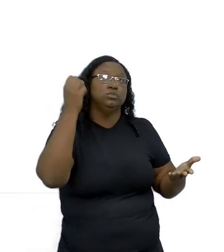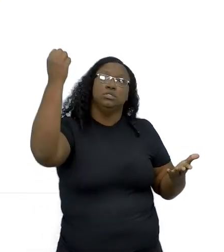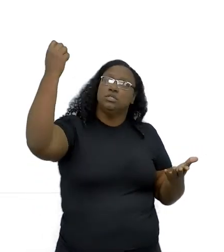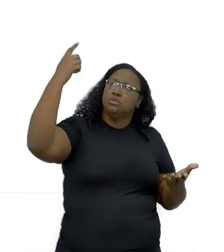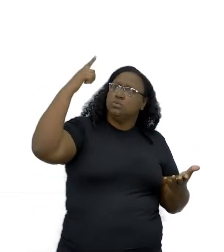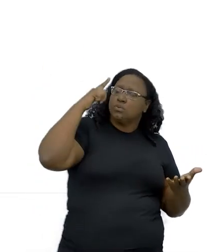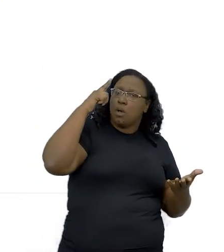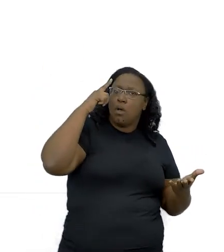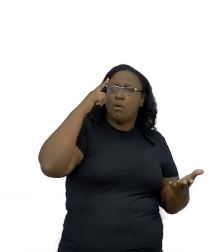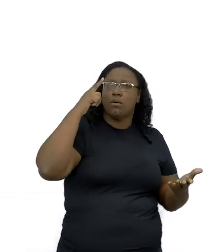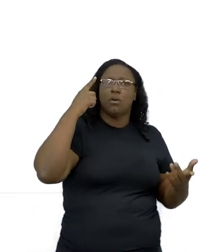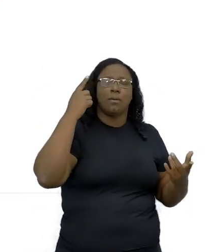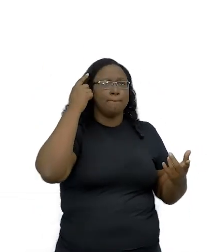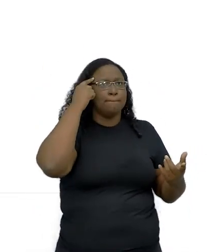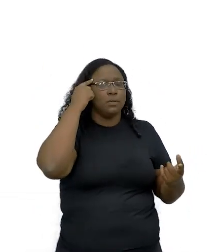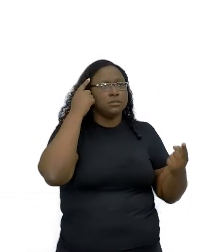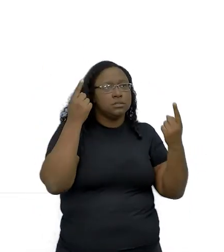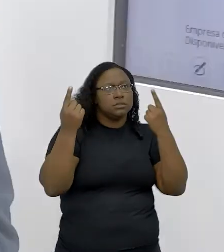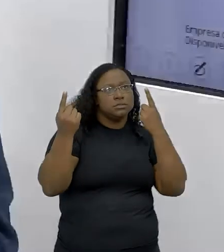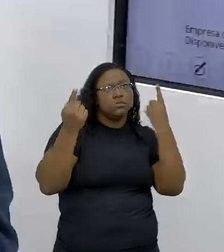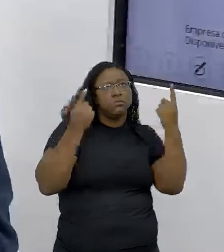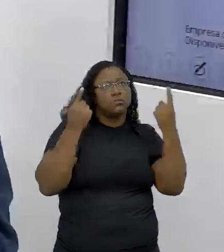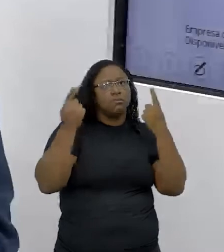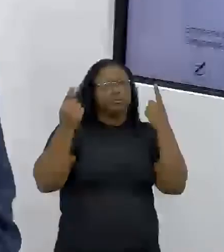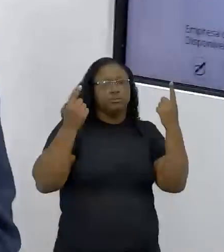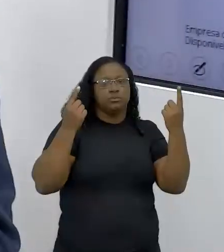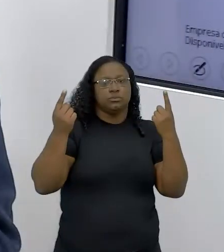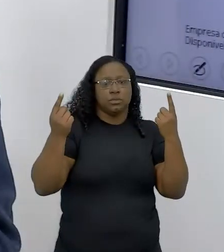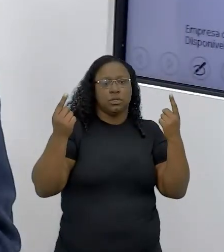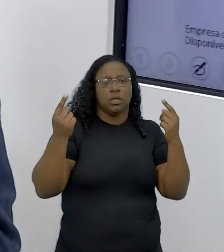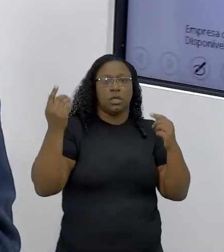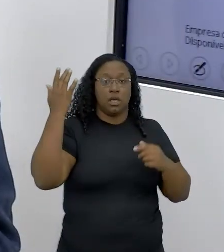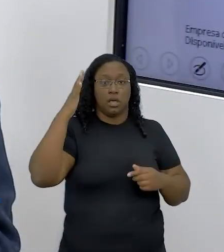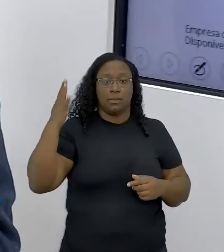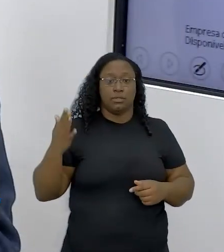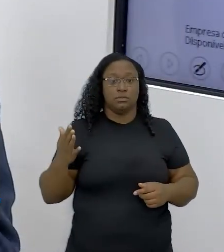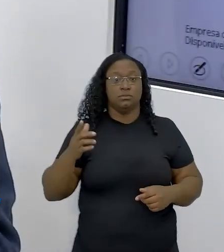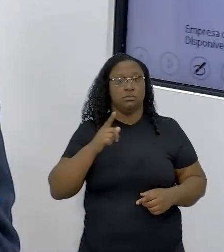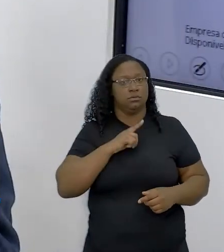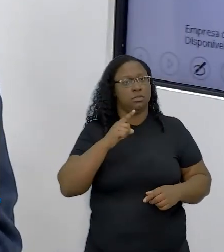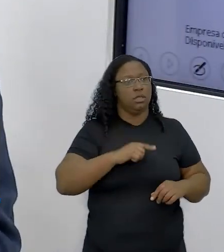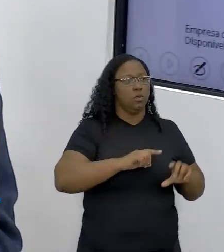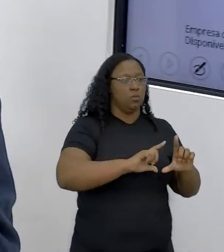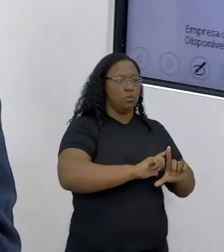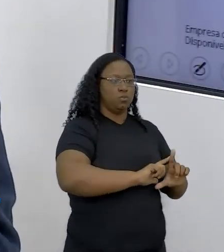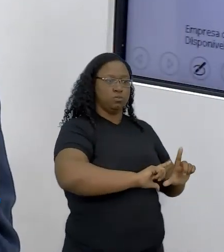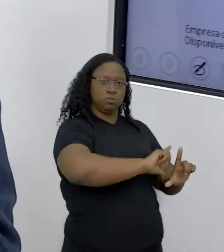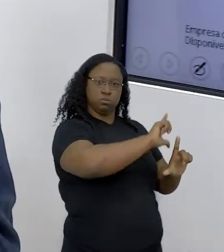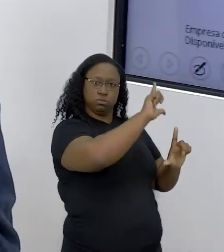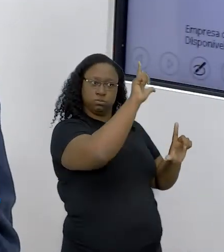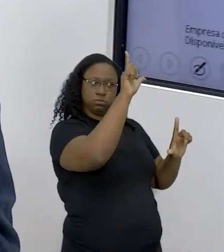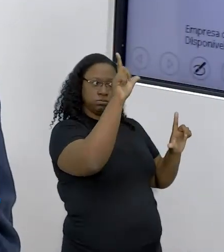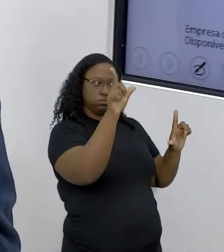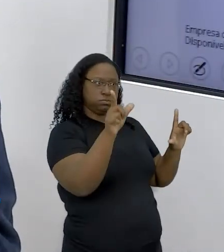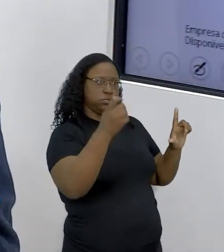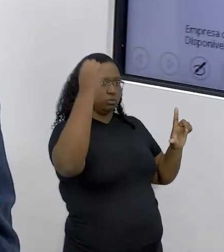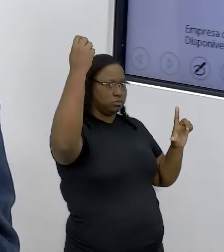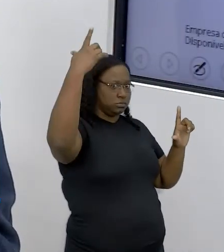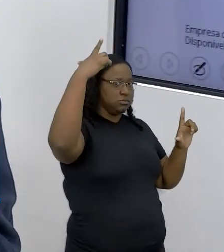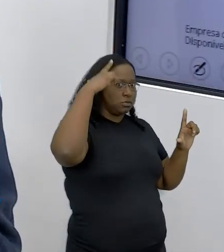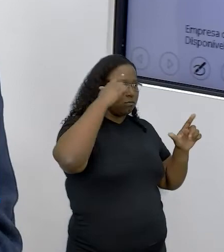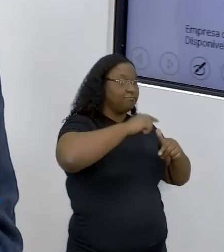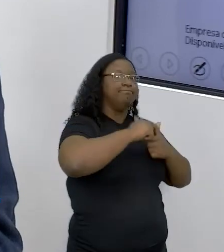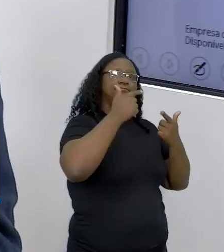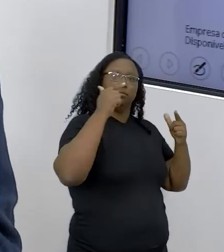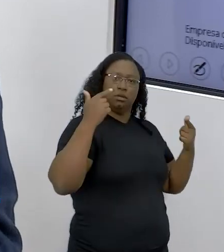Pensando comparativamente com relação ao Brasil, ela tem uma matriz solar muito extensa, né? Para a produção de